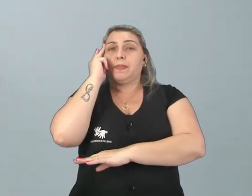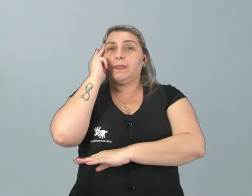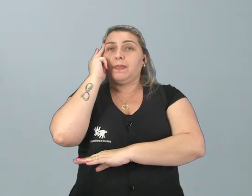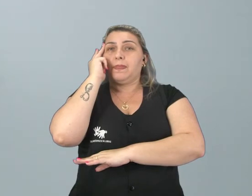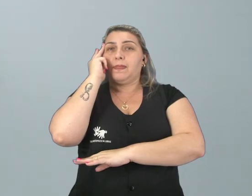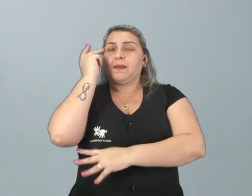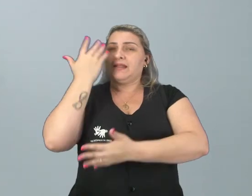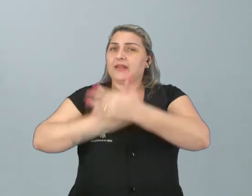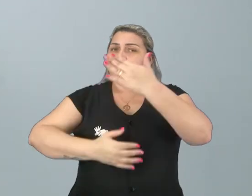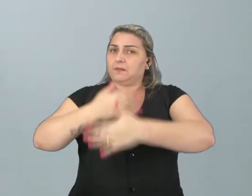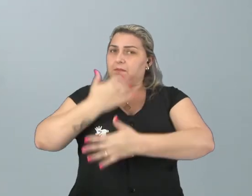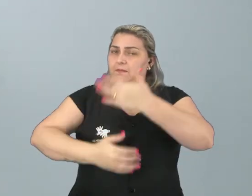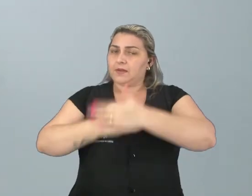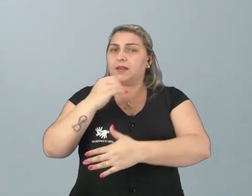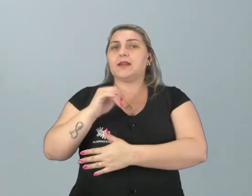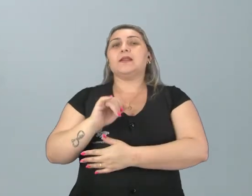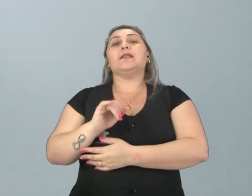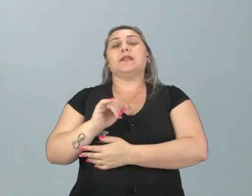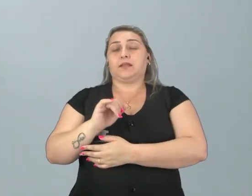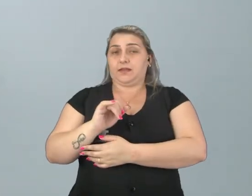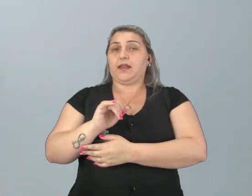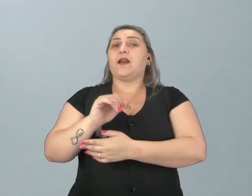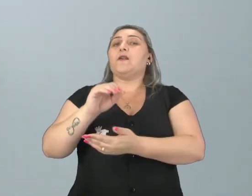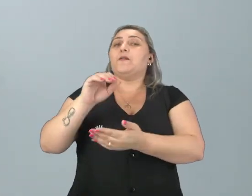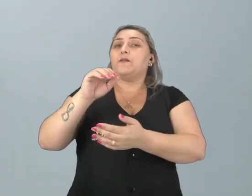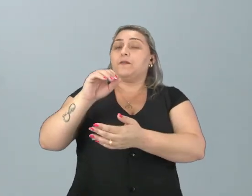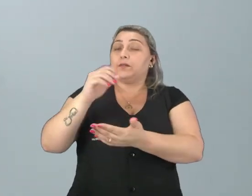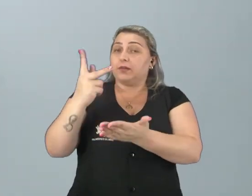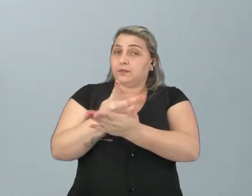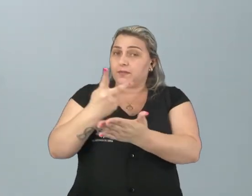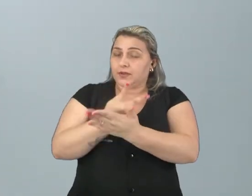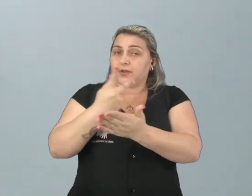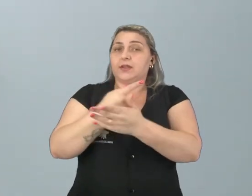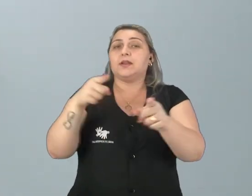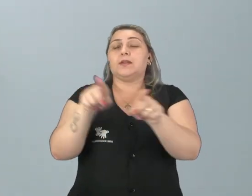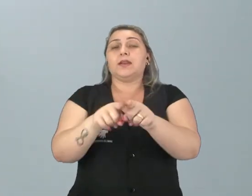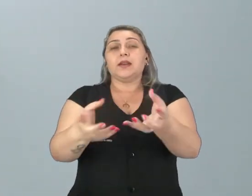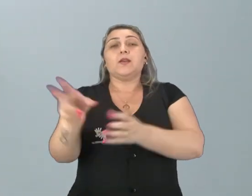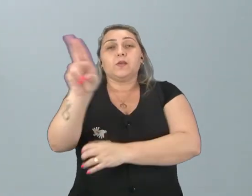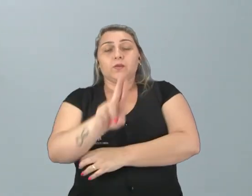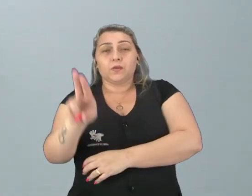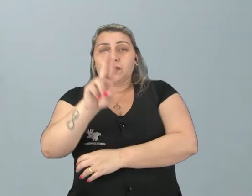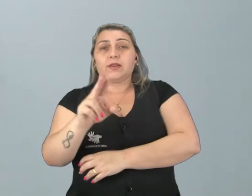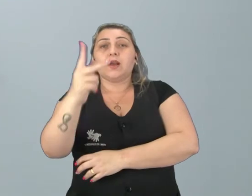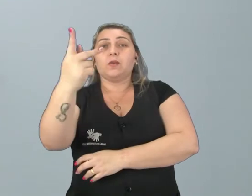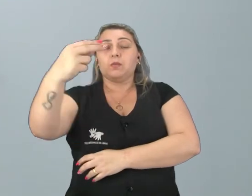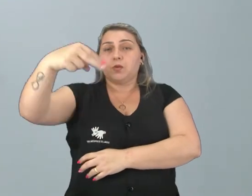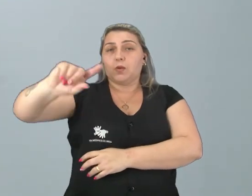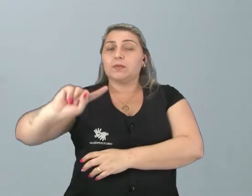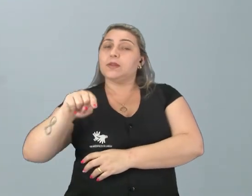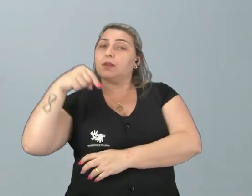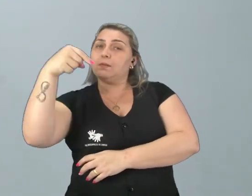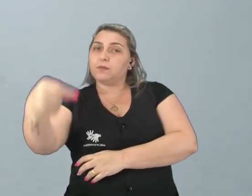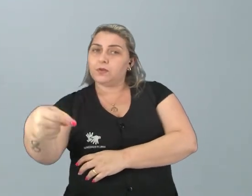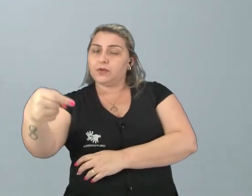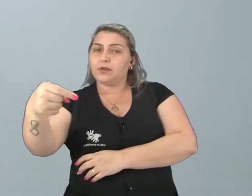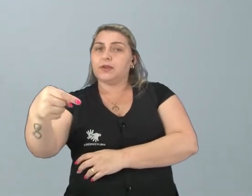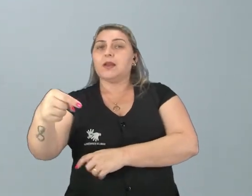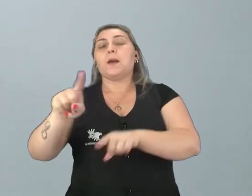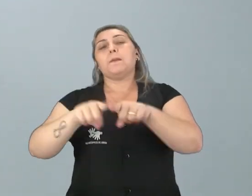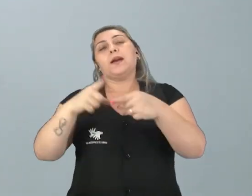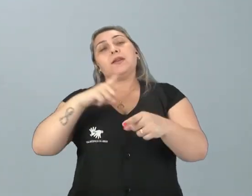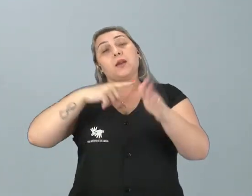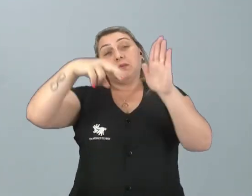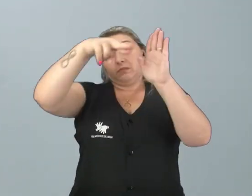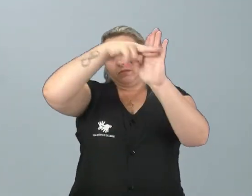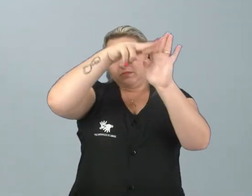impeça-me. É um solecismo, é um vício de linguagem, querer utilizar o pronome depois, não impeça-me. Porém, tem